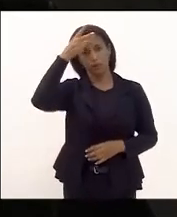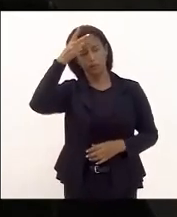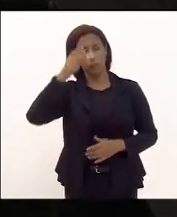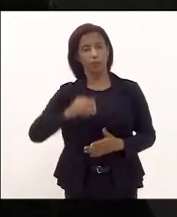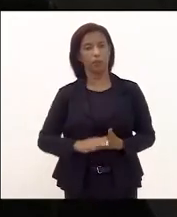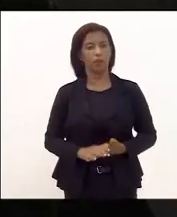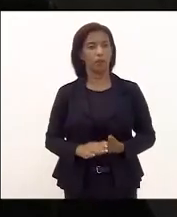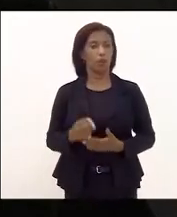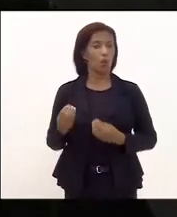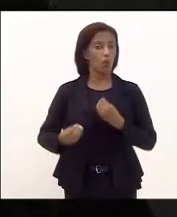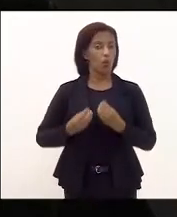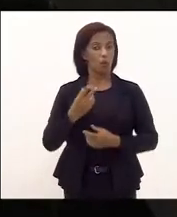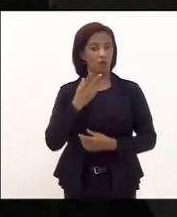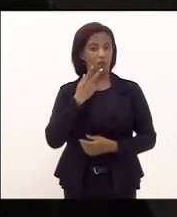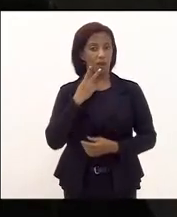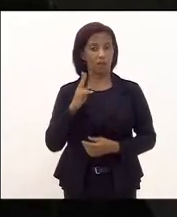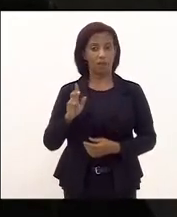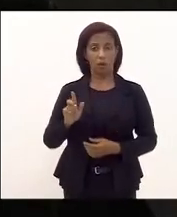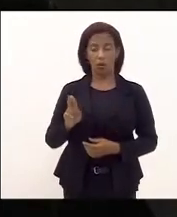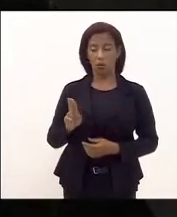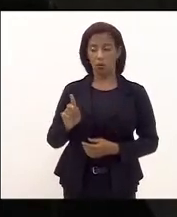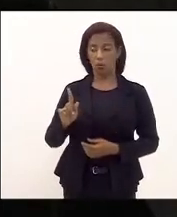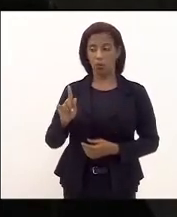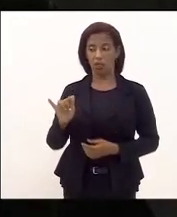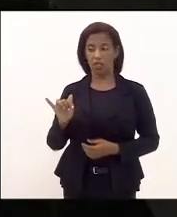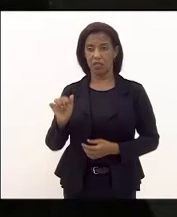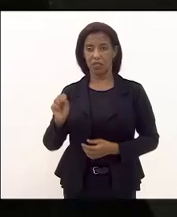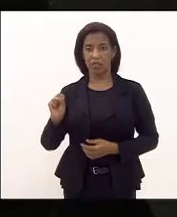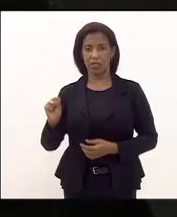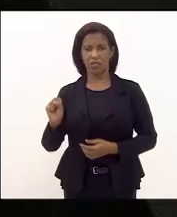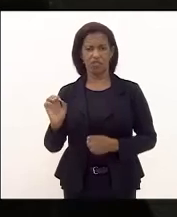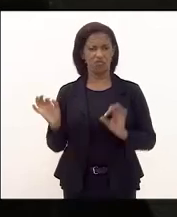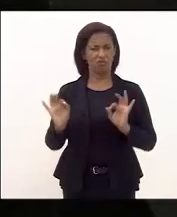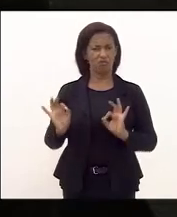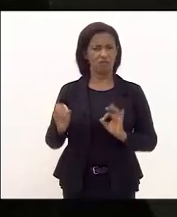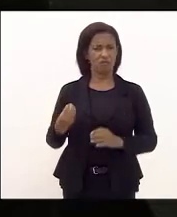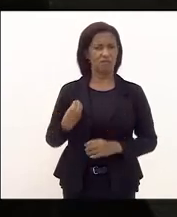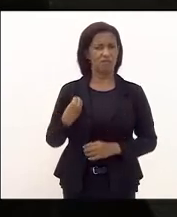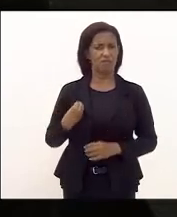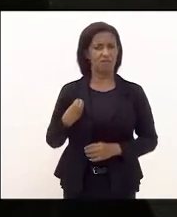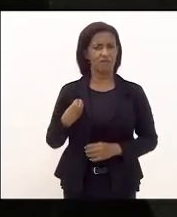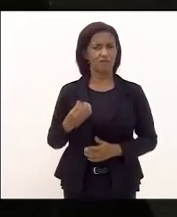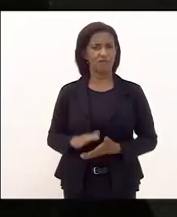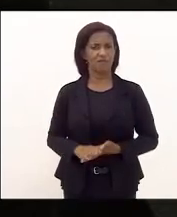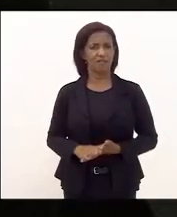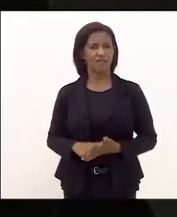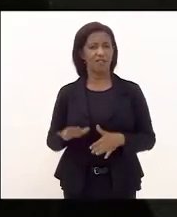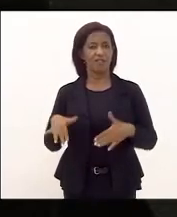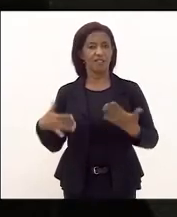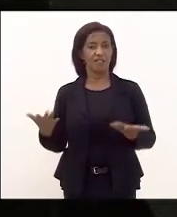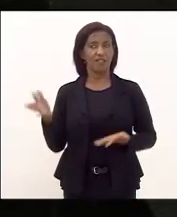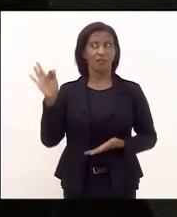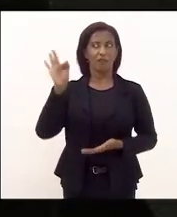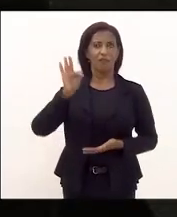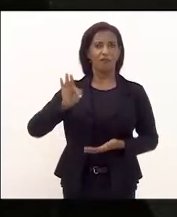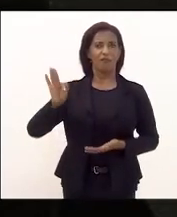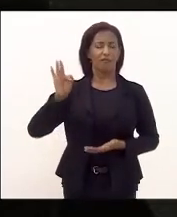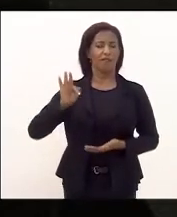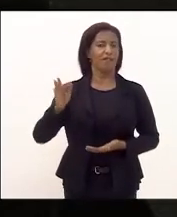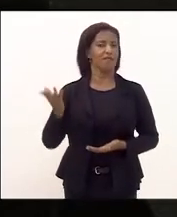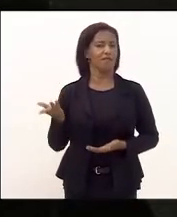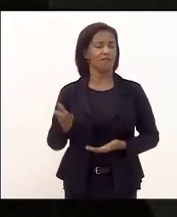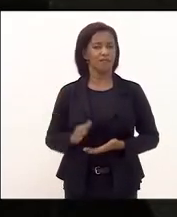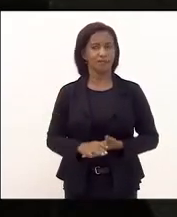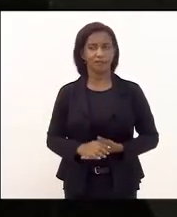como dizia o doutor Ulisses Guimarães, ninguém mora Ninguém mora nessa tal federação, né? Ninguém mora na